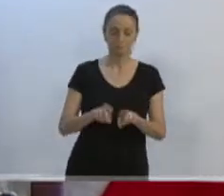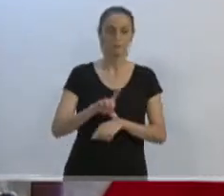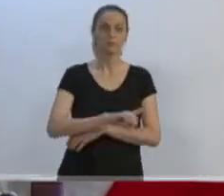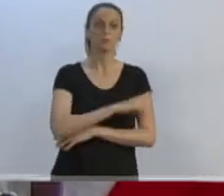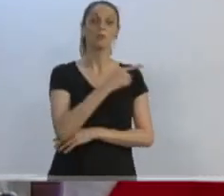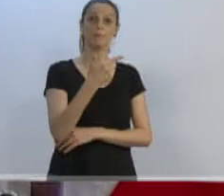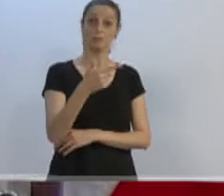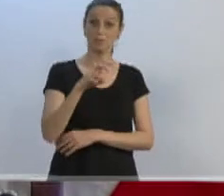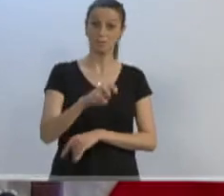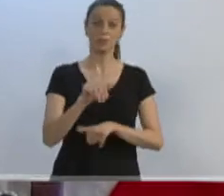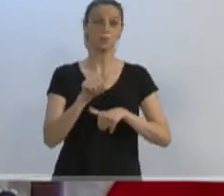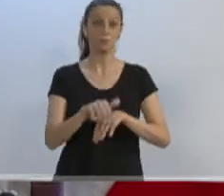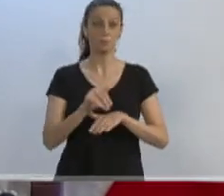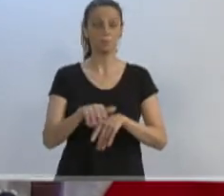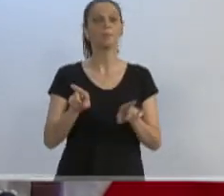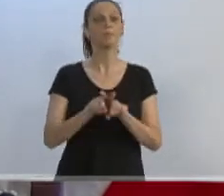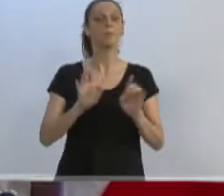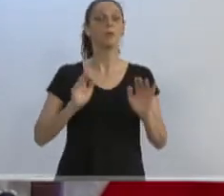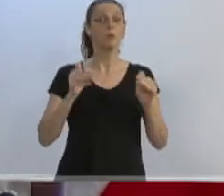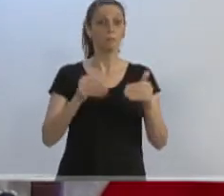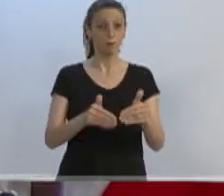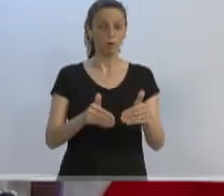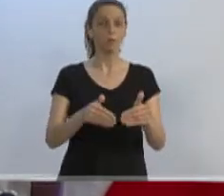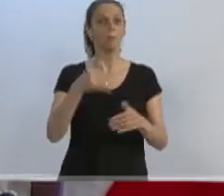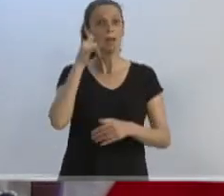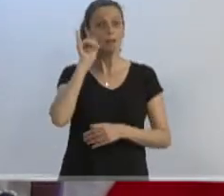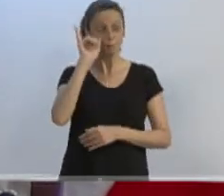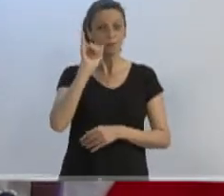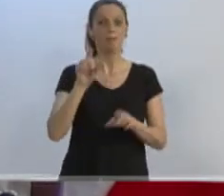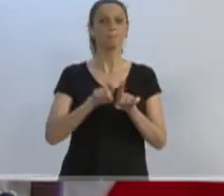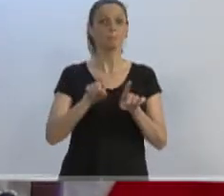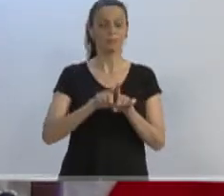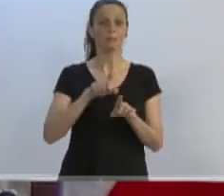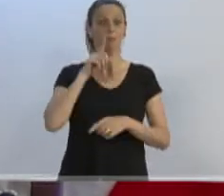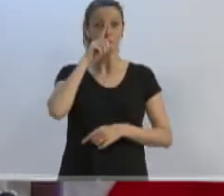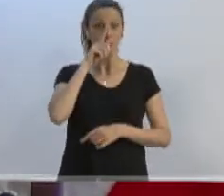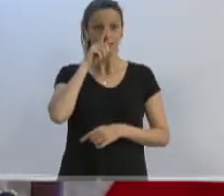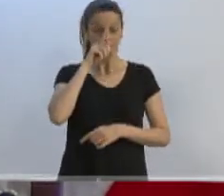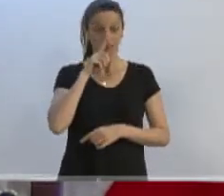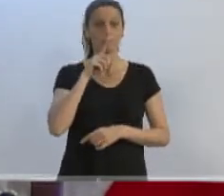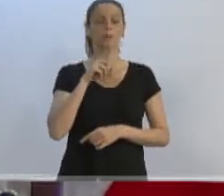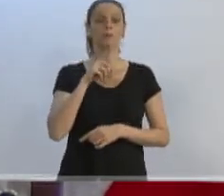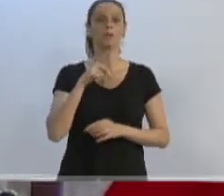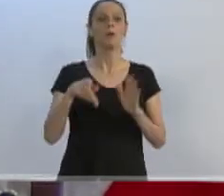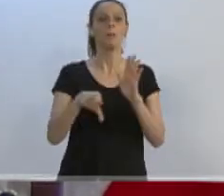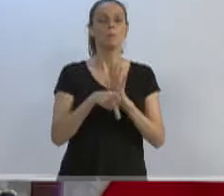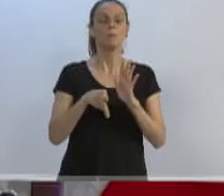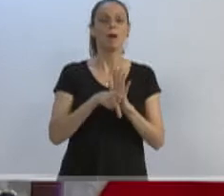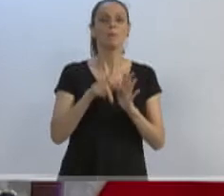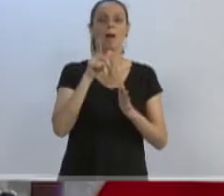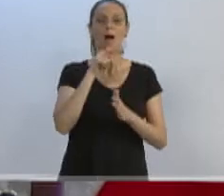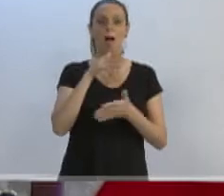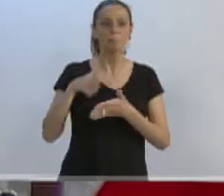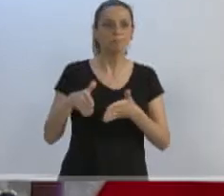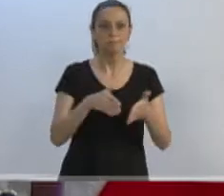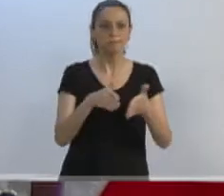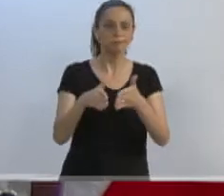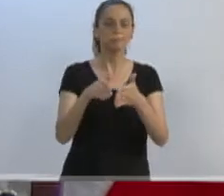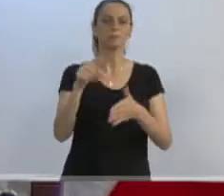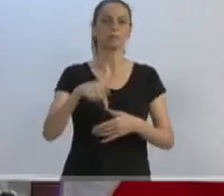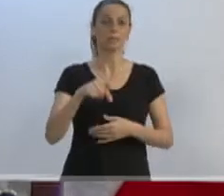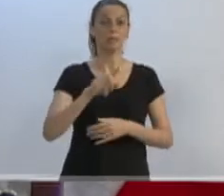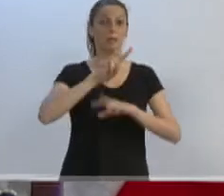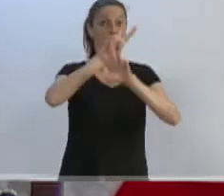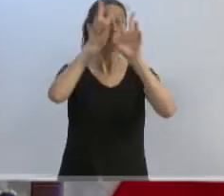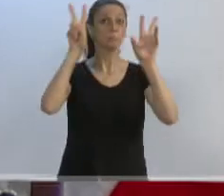25 de setembro o Fórum Permanente de Prevenção aos Riscos e Desastres da Bacia Hidrográfica do Rio Itajaí-Açu.